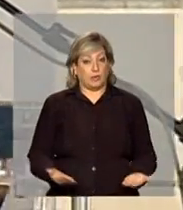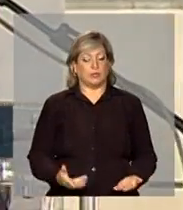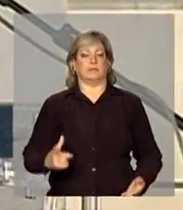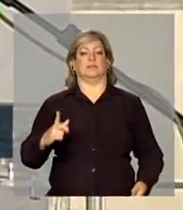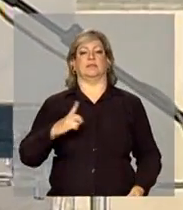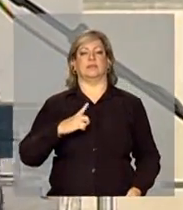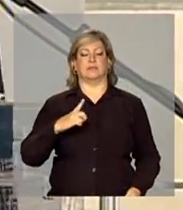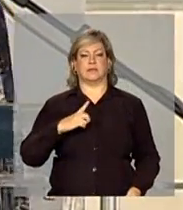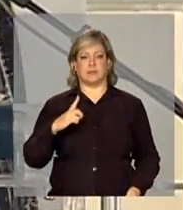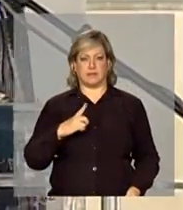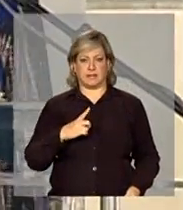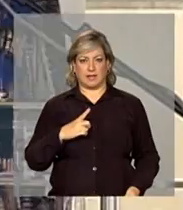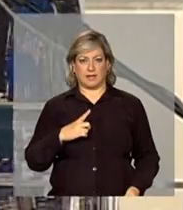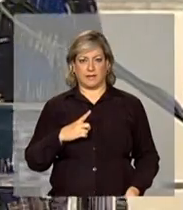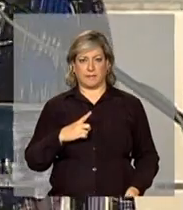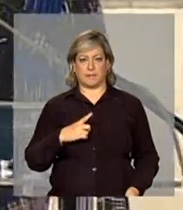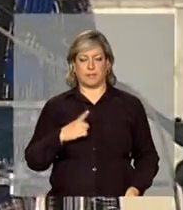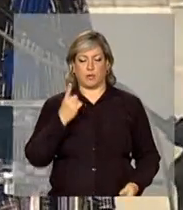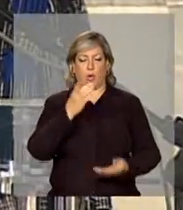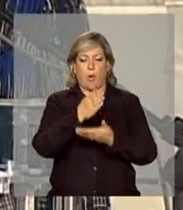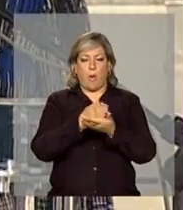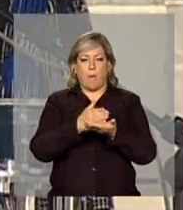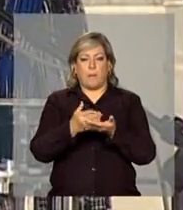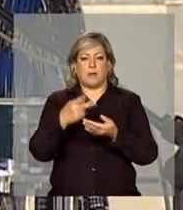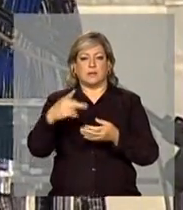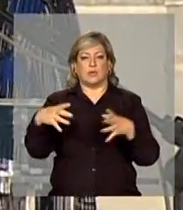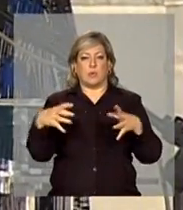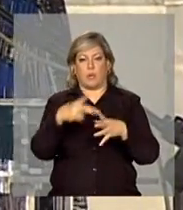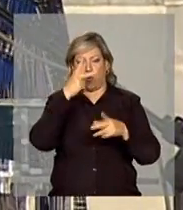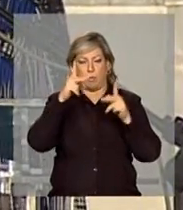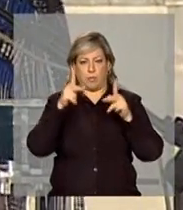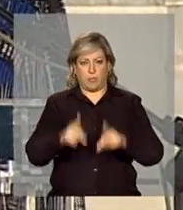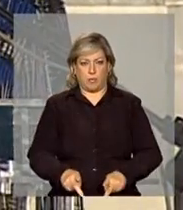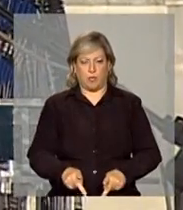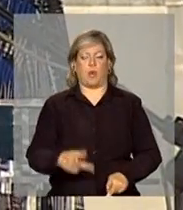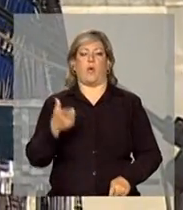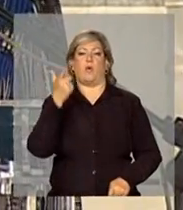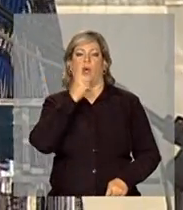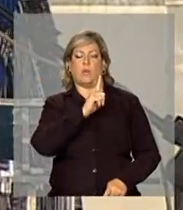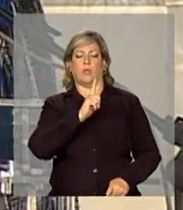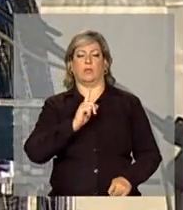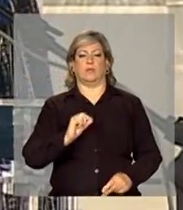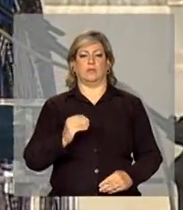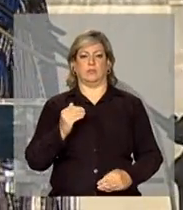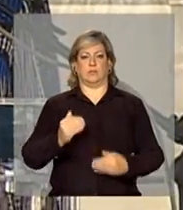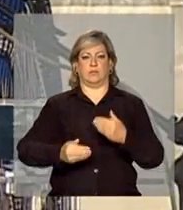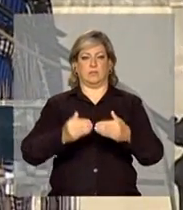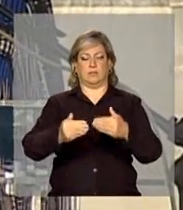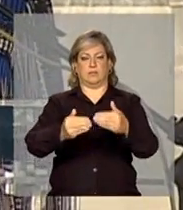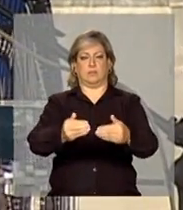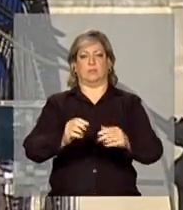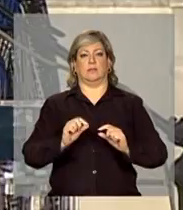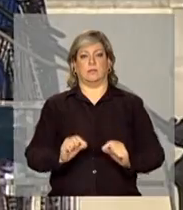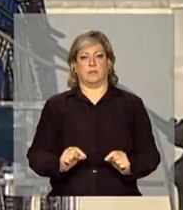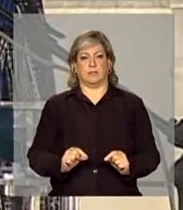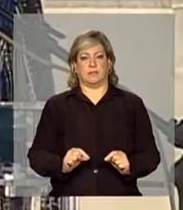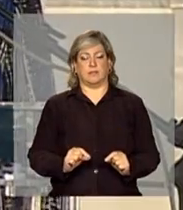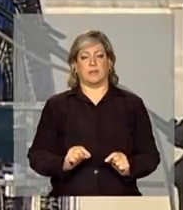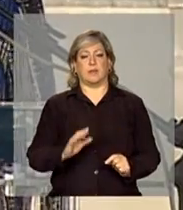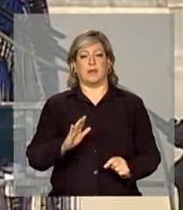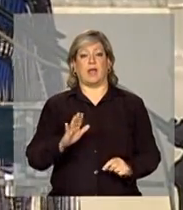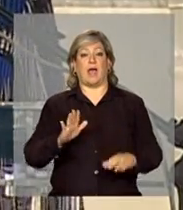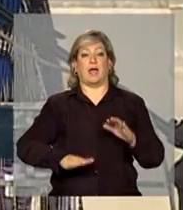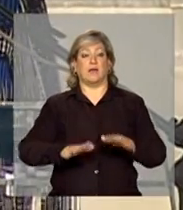vem uma parte da sua população caminhar celeremente e, infelizmente, para a perda